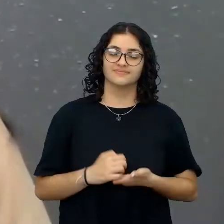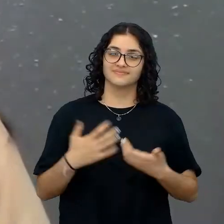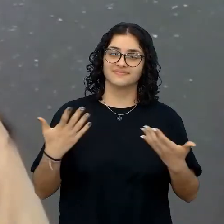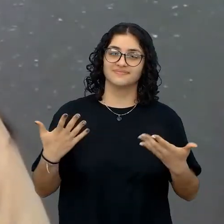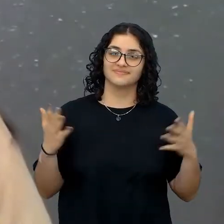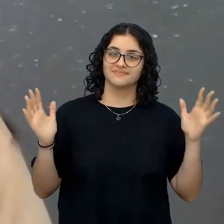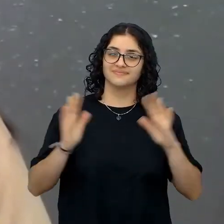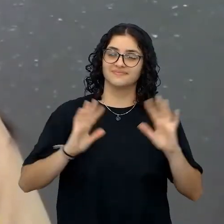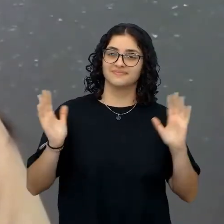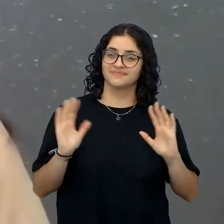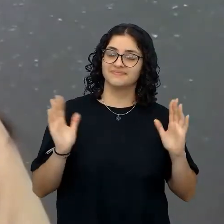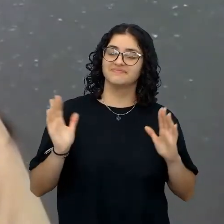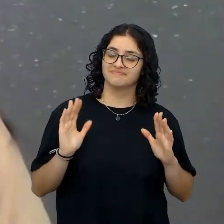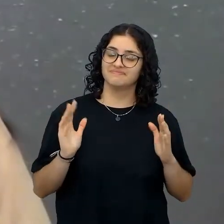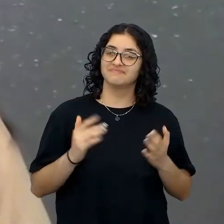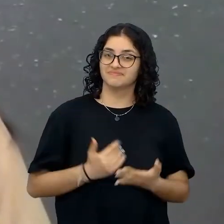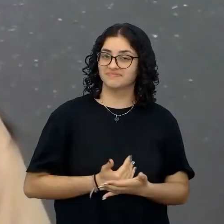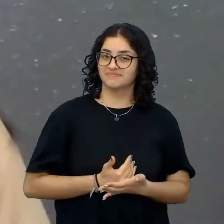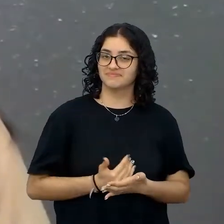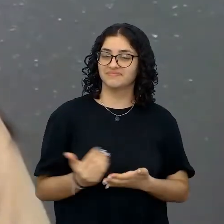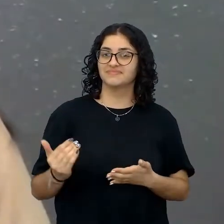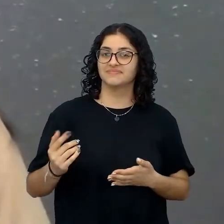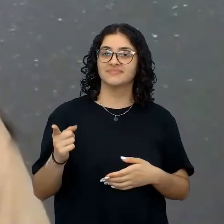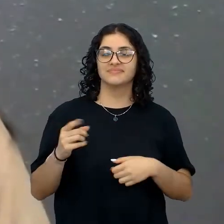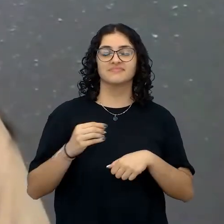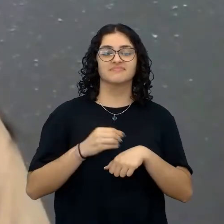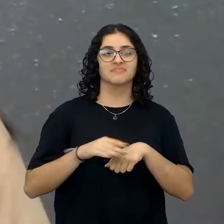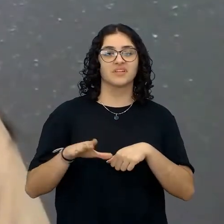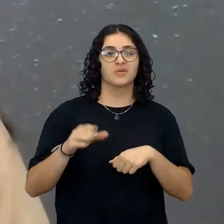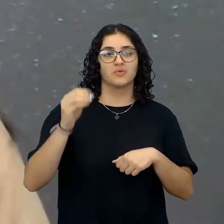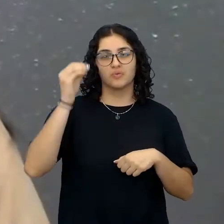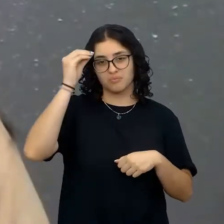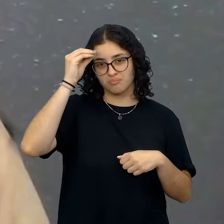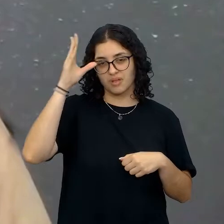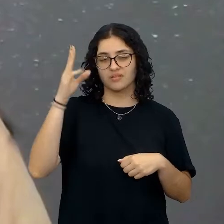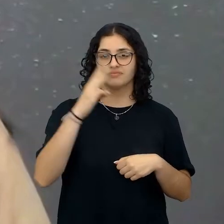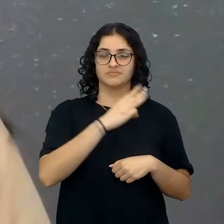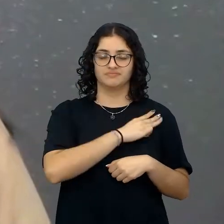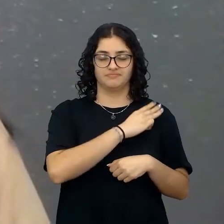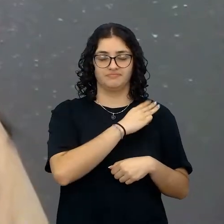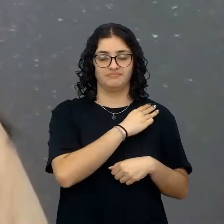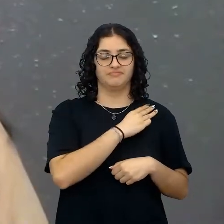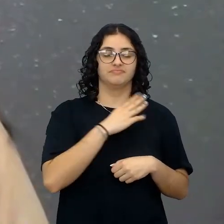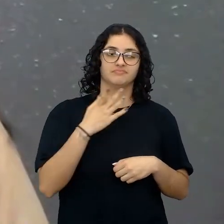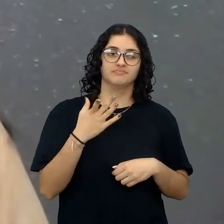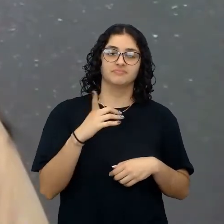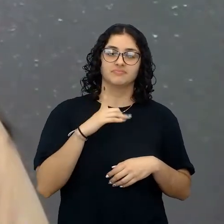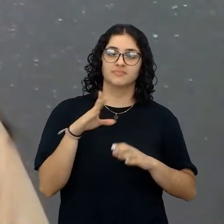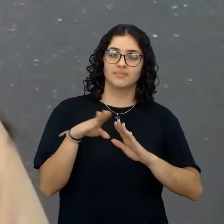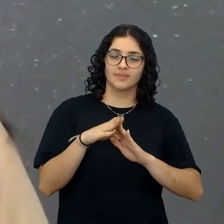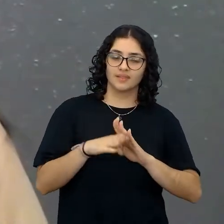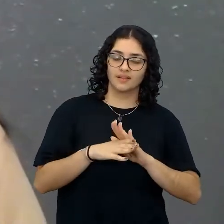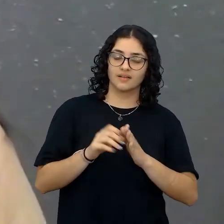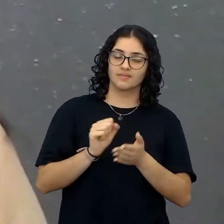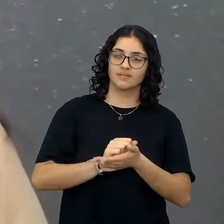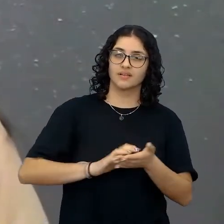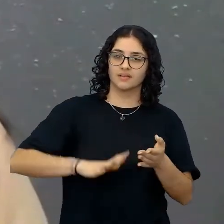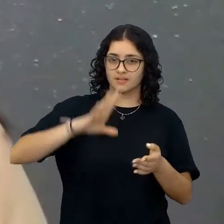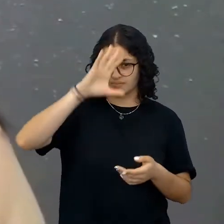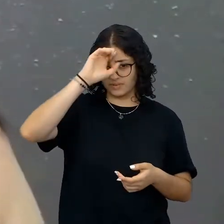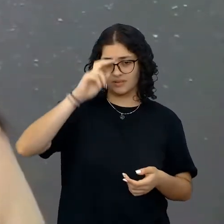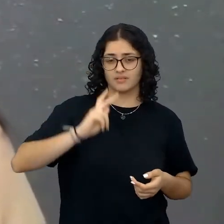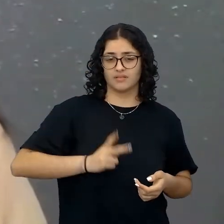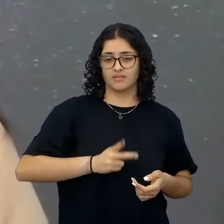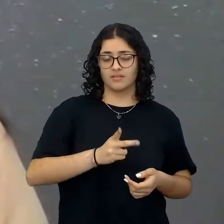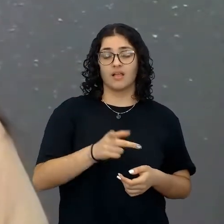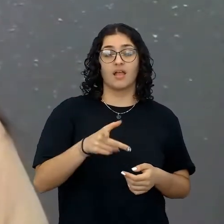Olá, professores. Vamos dar início à Pílula do Conhecimento da terceira série do ensino médio, da sequência de atividade 6 do Aprender Sempre, que tem